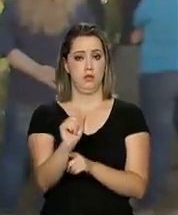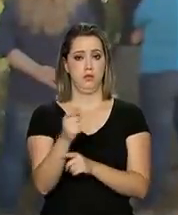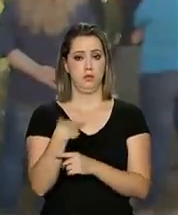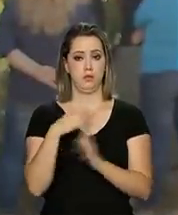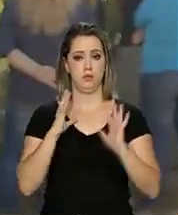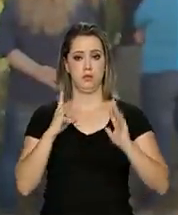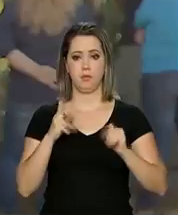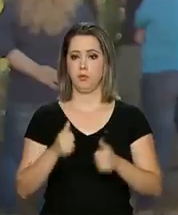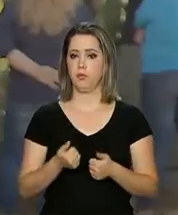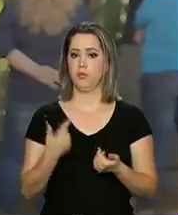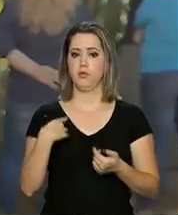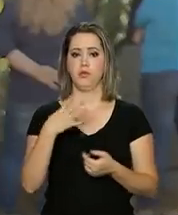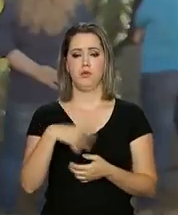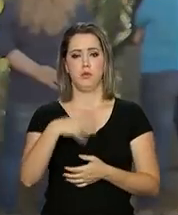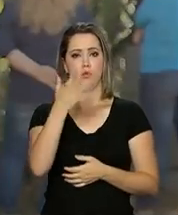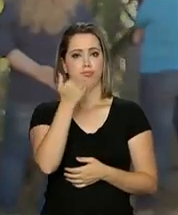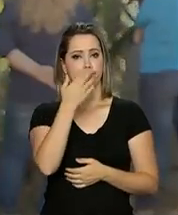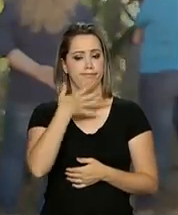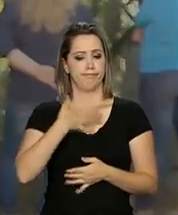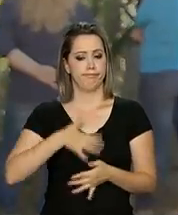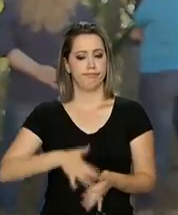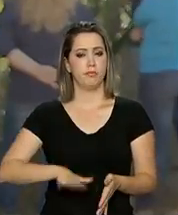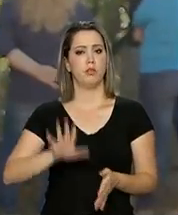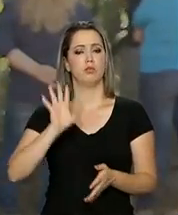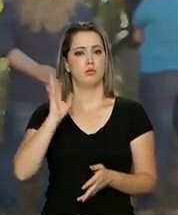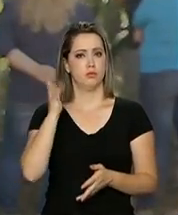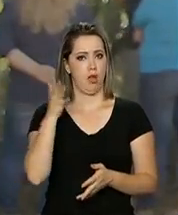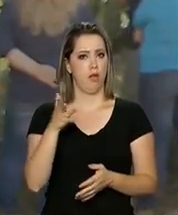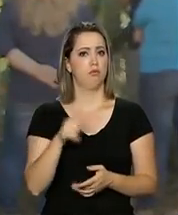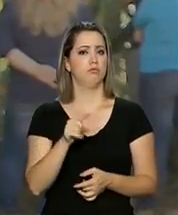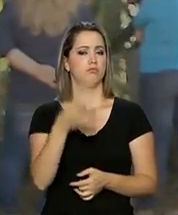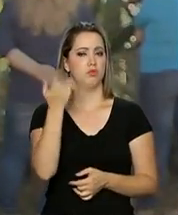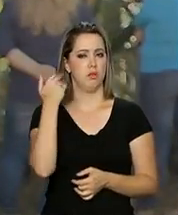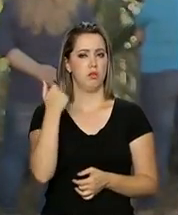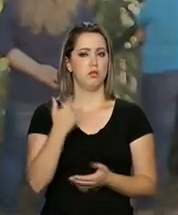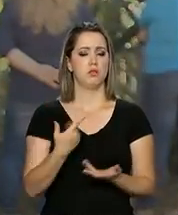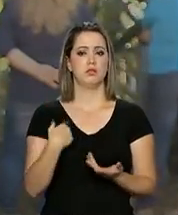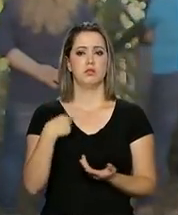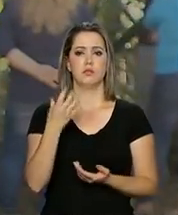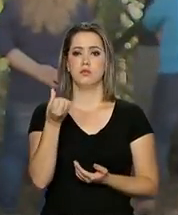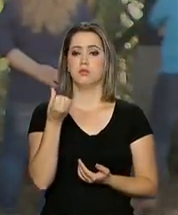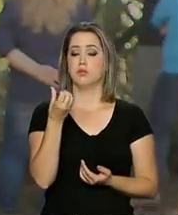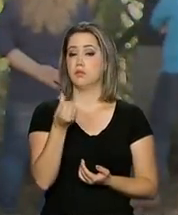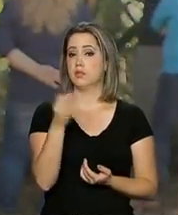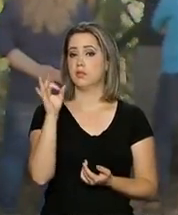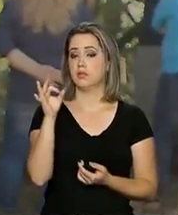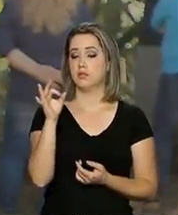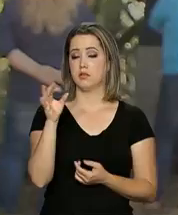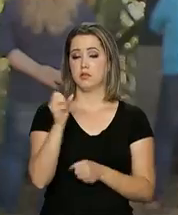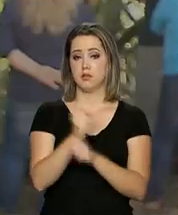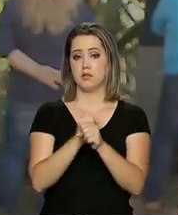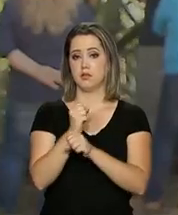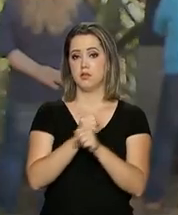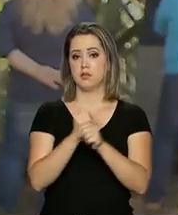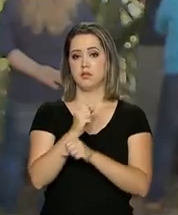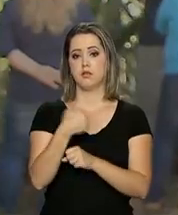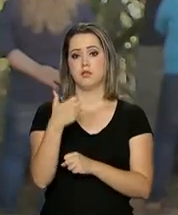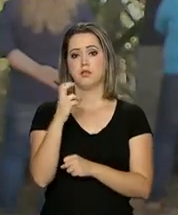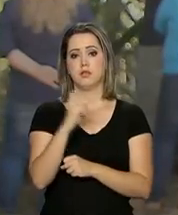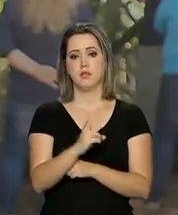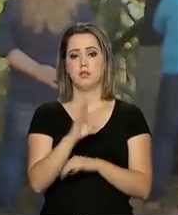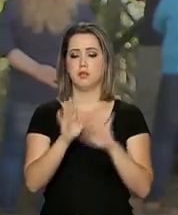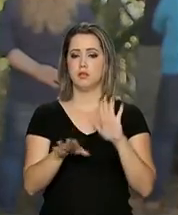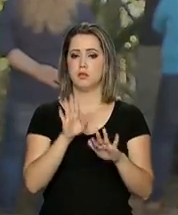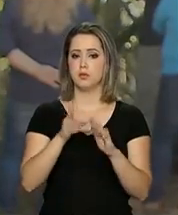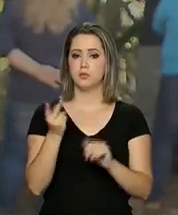organismo daquilo que você já ingeriu há algum tempo né porque eu tenho 66 anos de vida e a 15 que eu estou